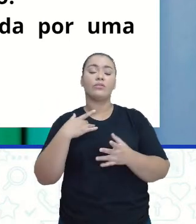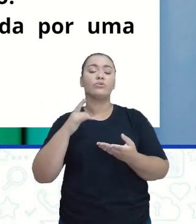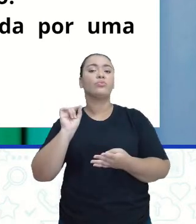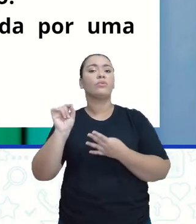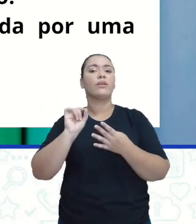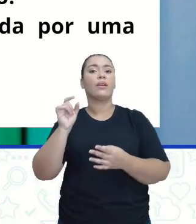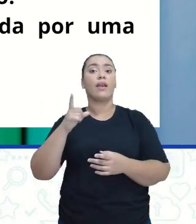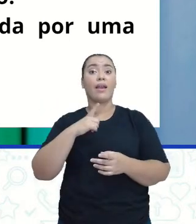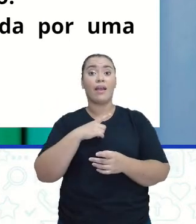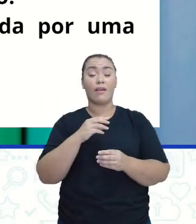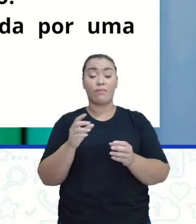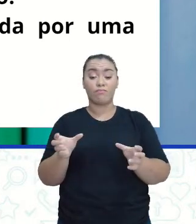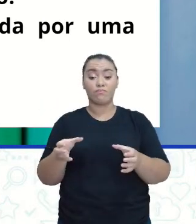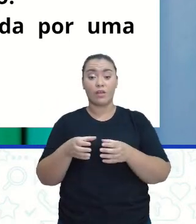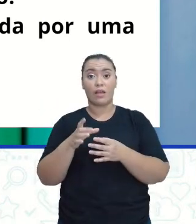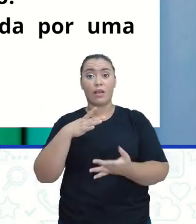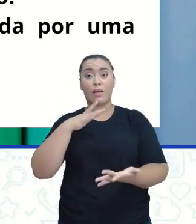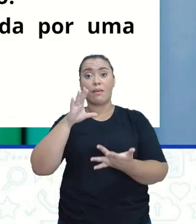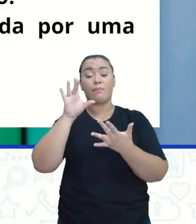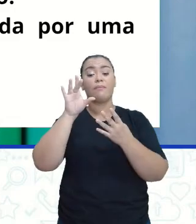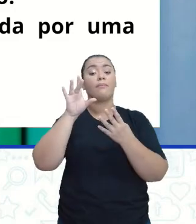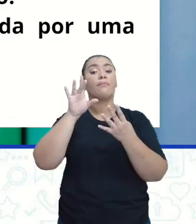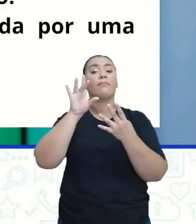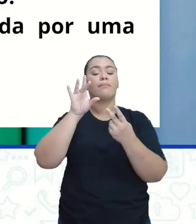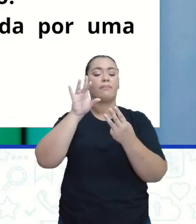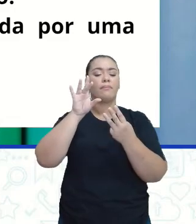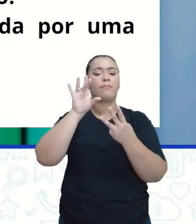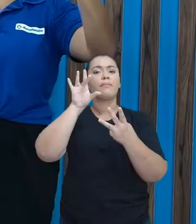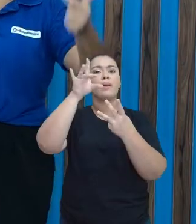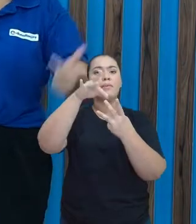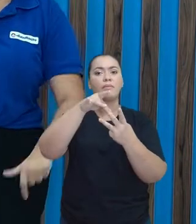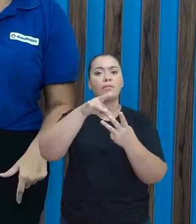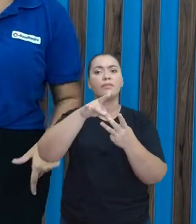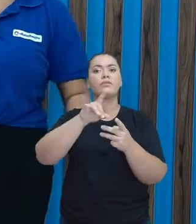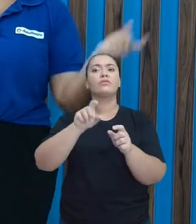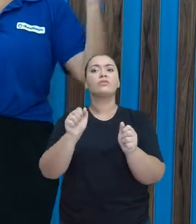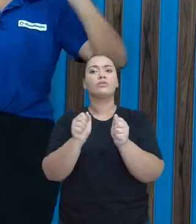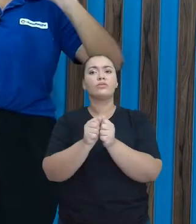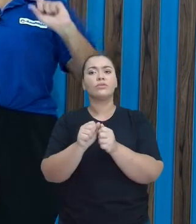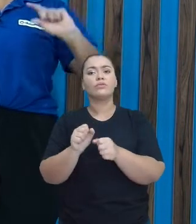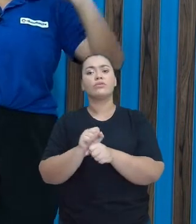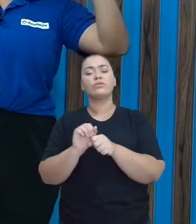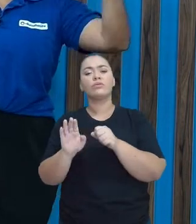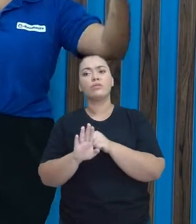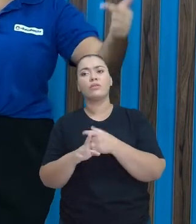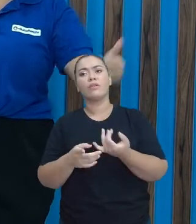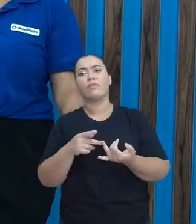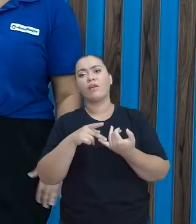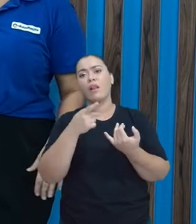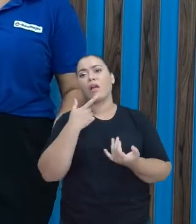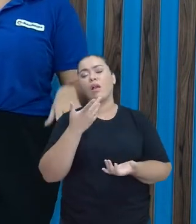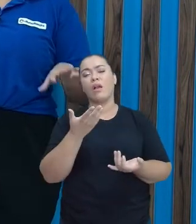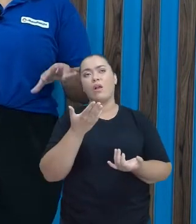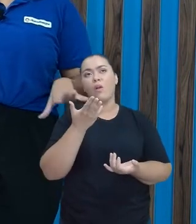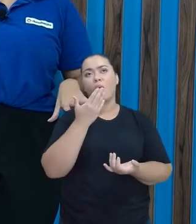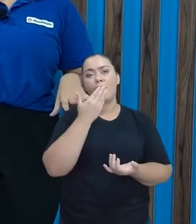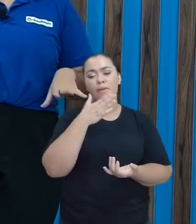um substantivo. Então, quando a gente fala, por exemplo, comida de criança, olhar de